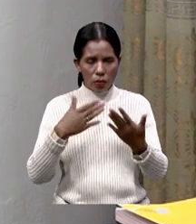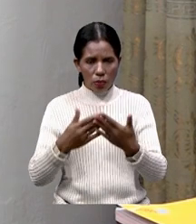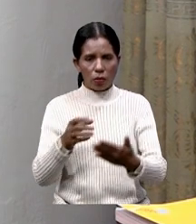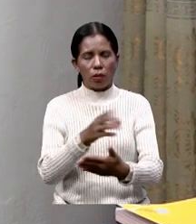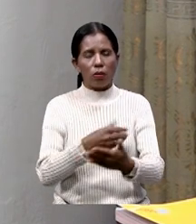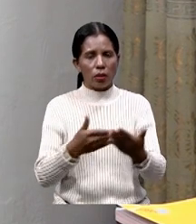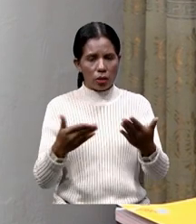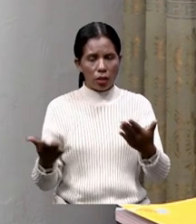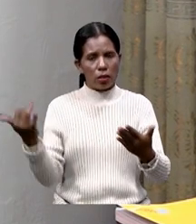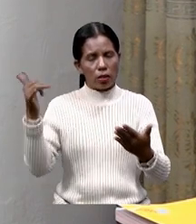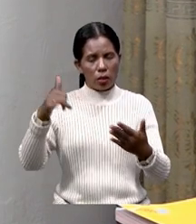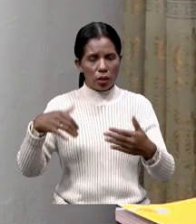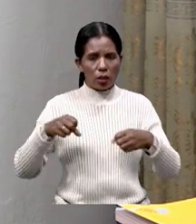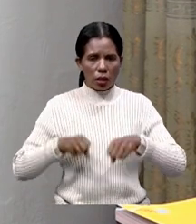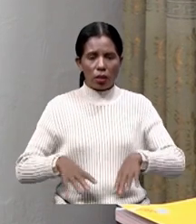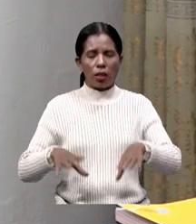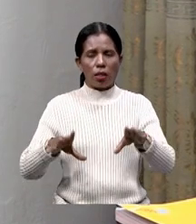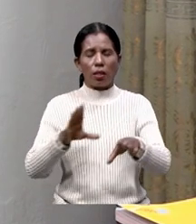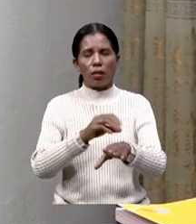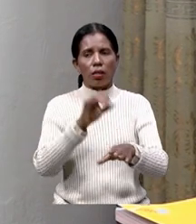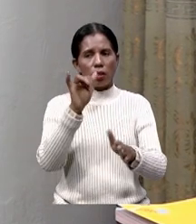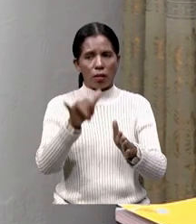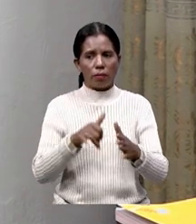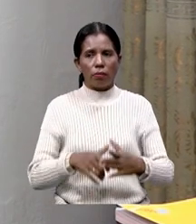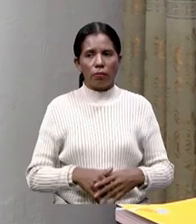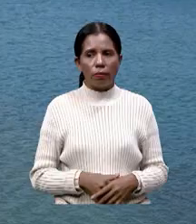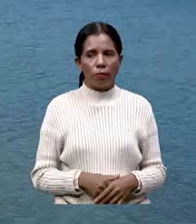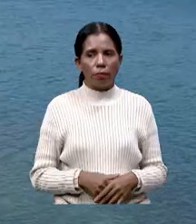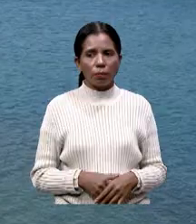itania animal tassi lara sira helaba.